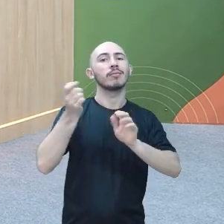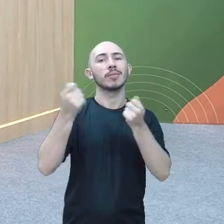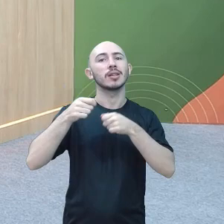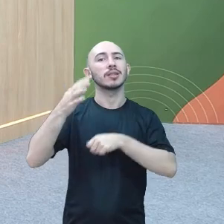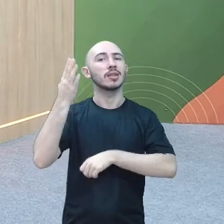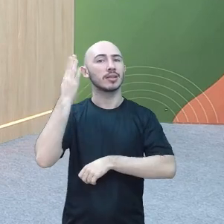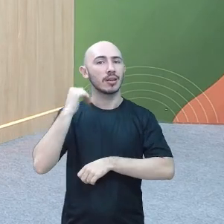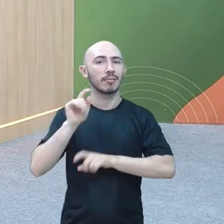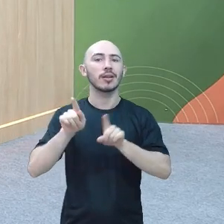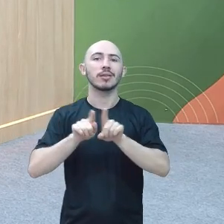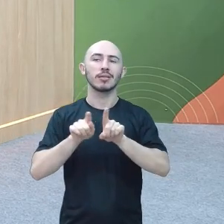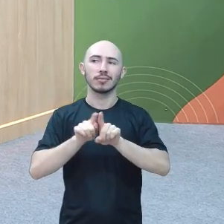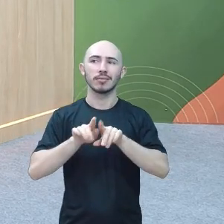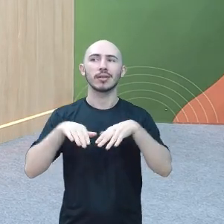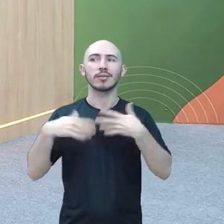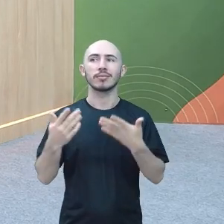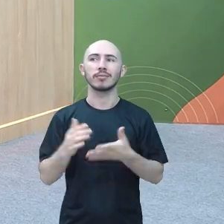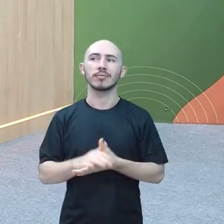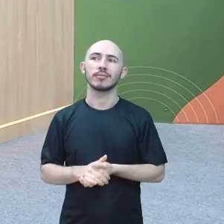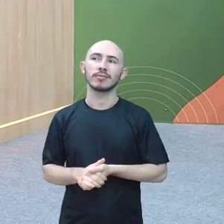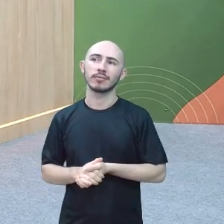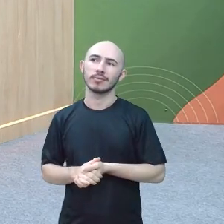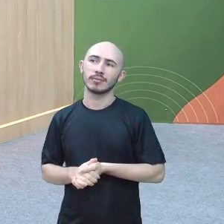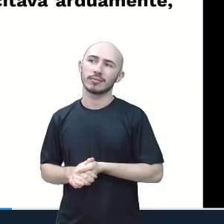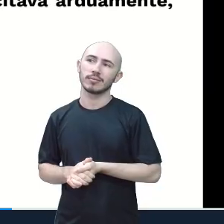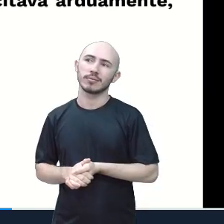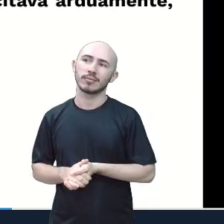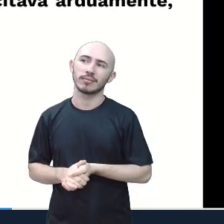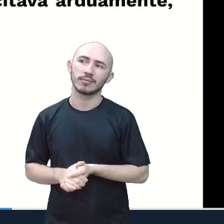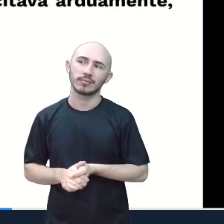a partir daquele sorriso.